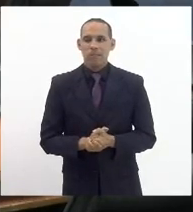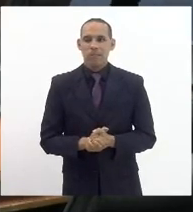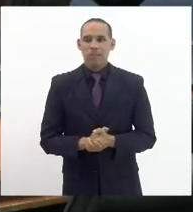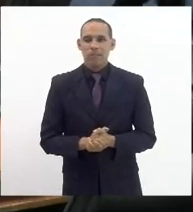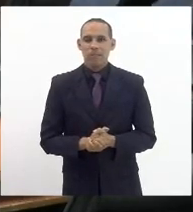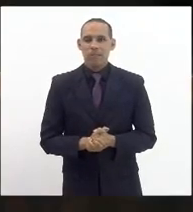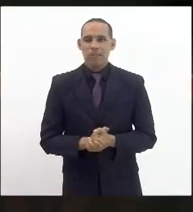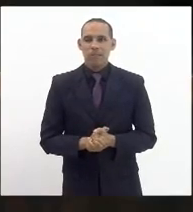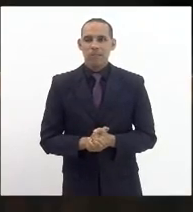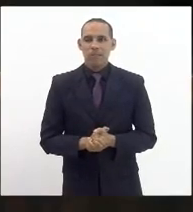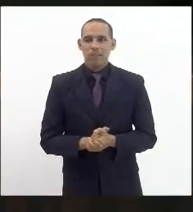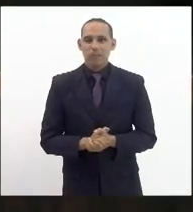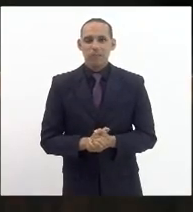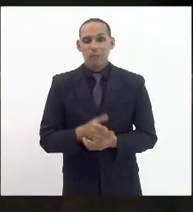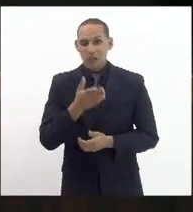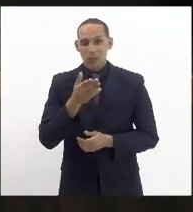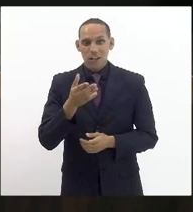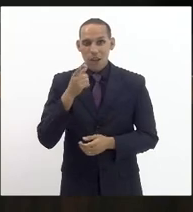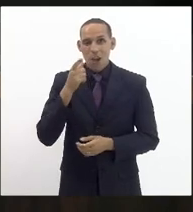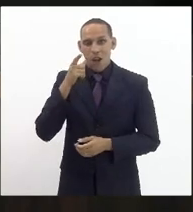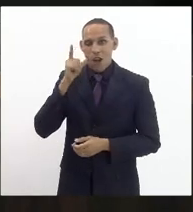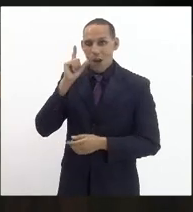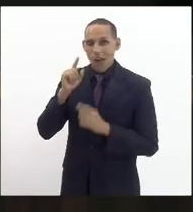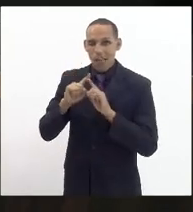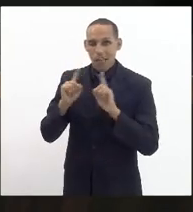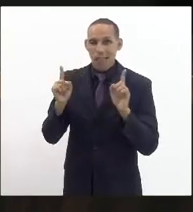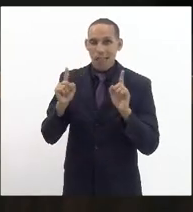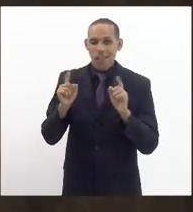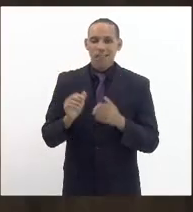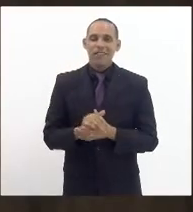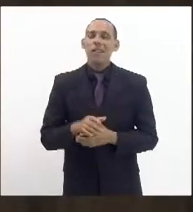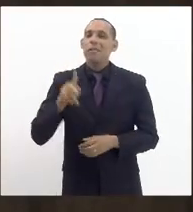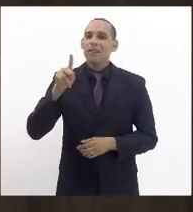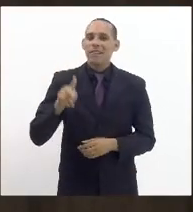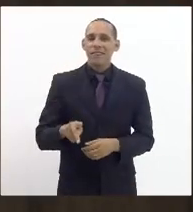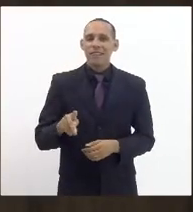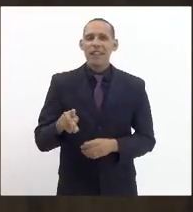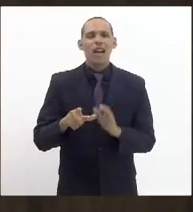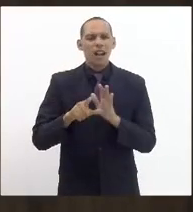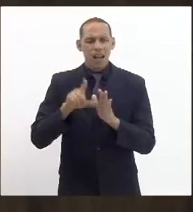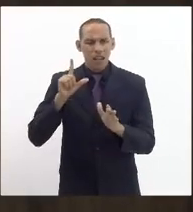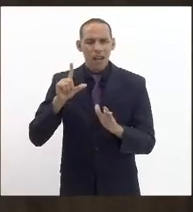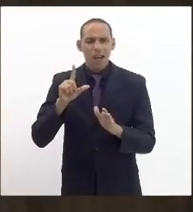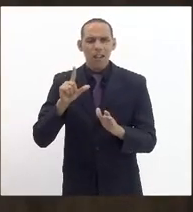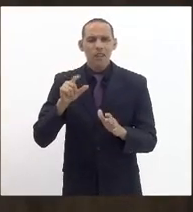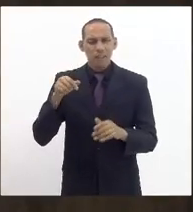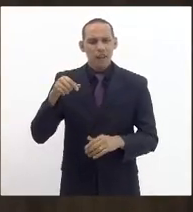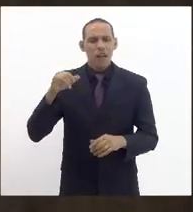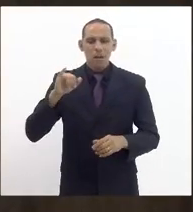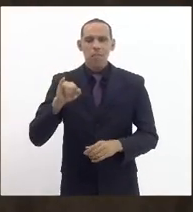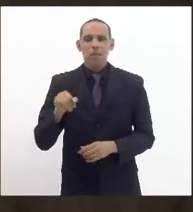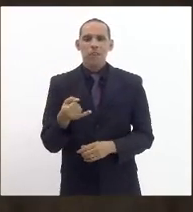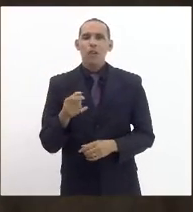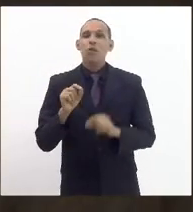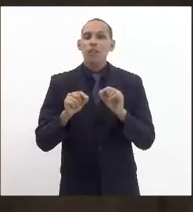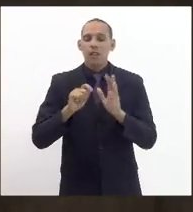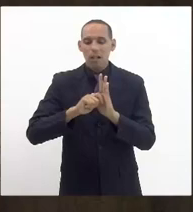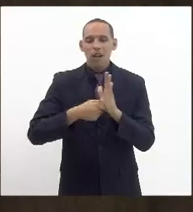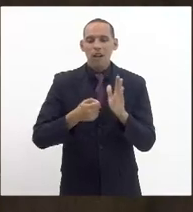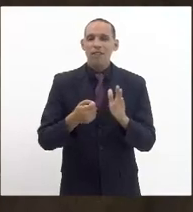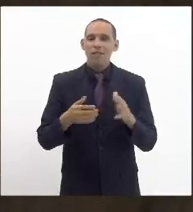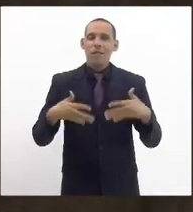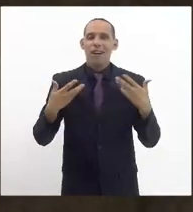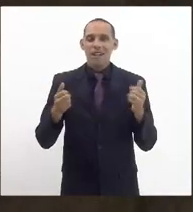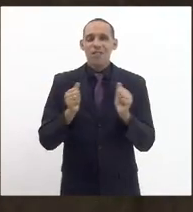Vossa Excelência reclamou ontem. Senhor presidente, antes eu queria consignar aqui ao microfone que assino também com